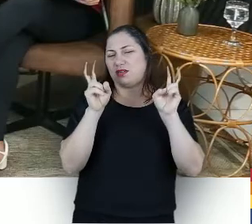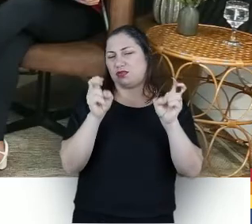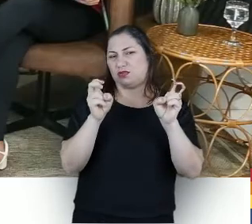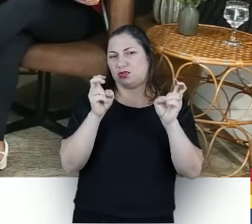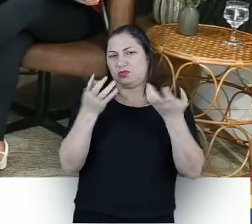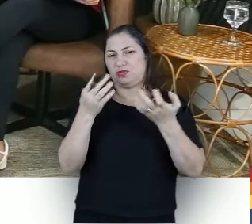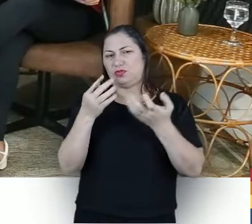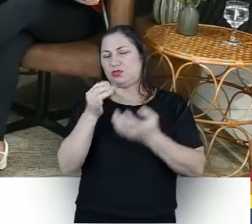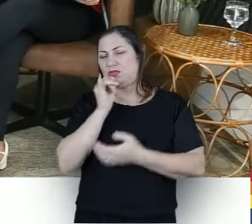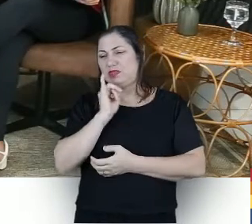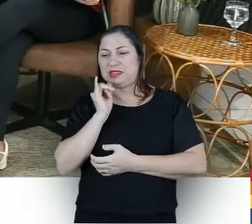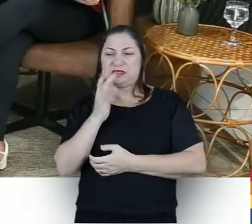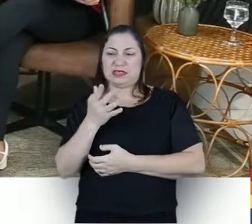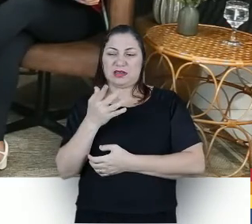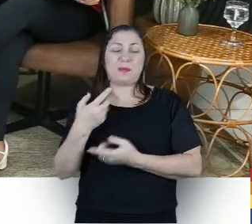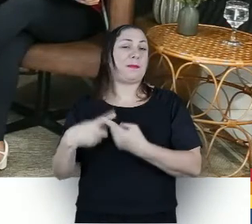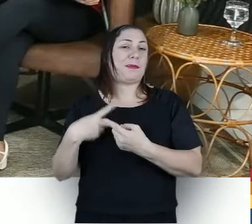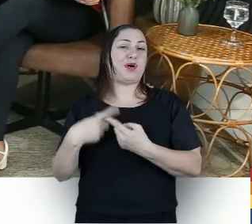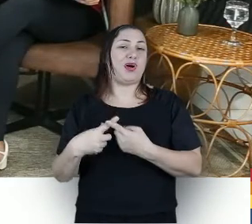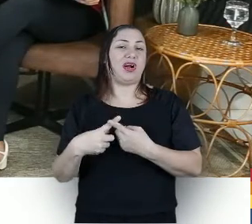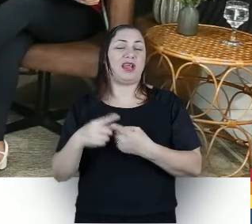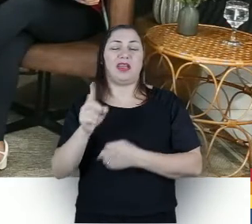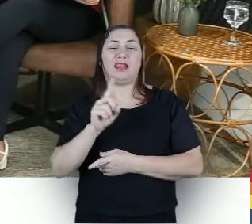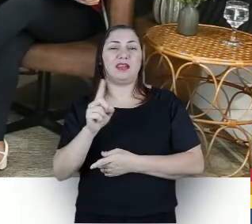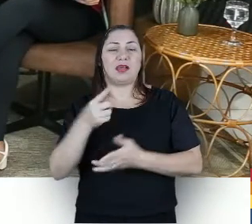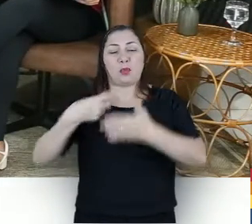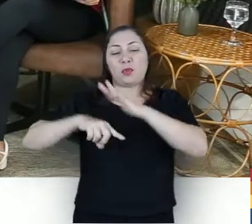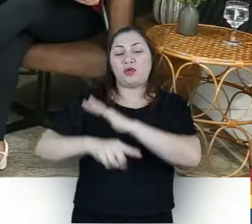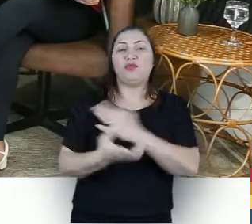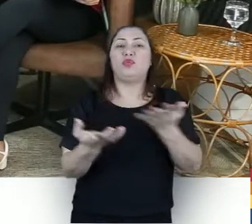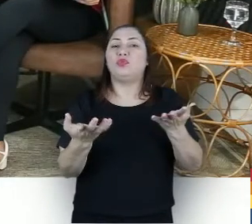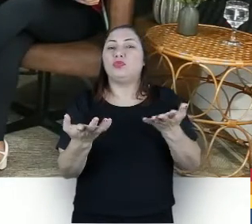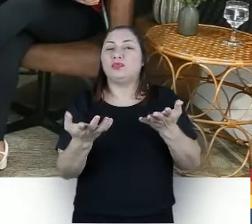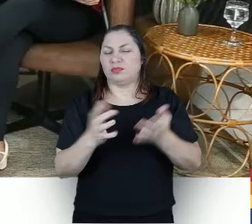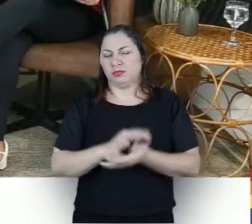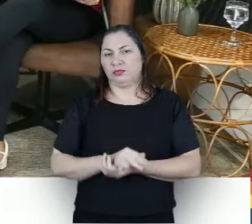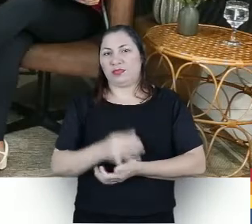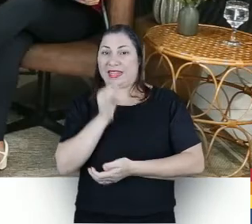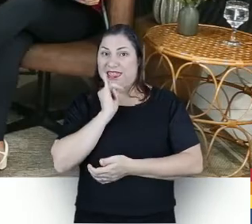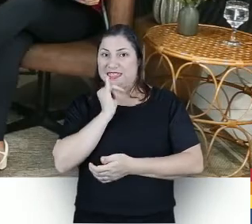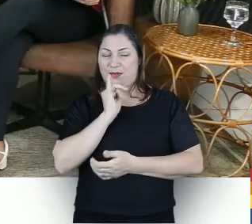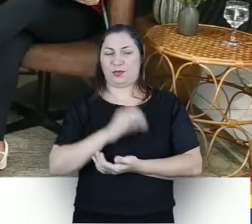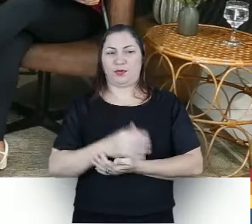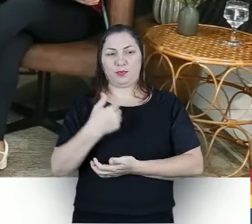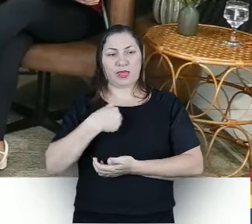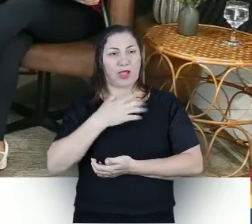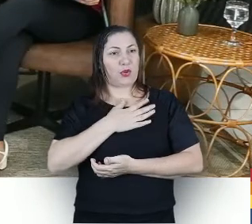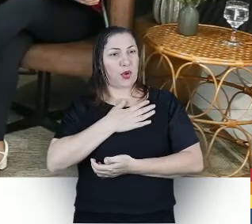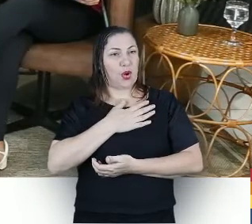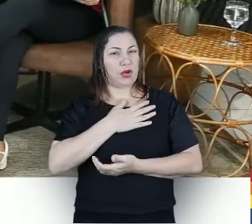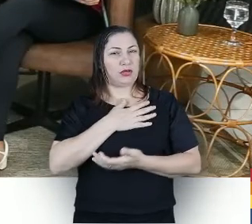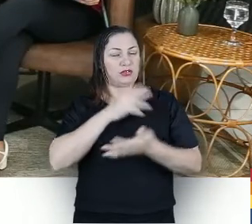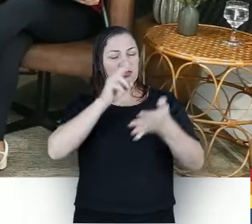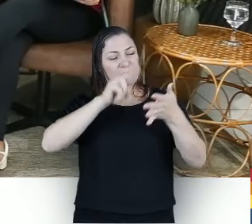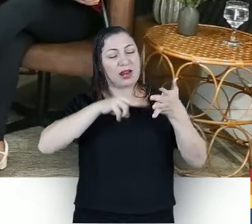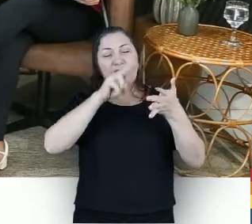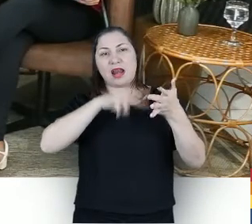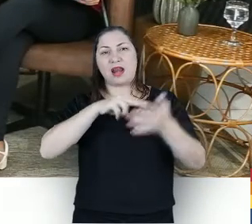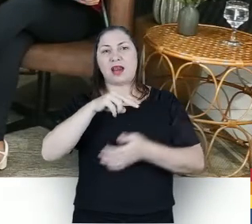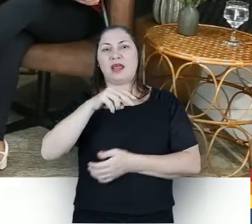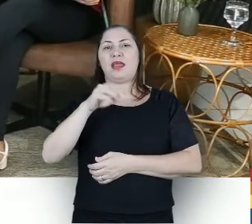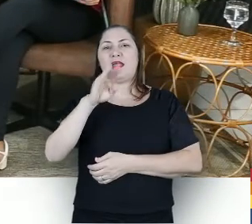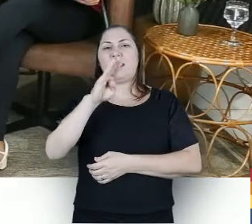readaptarmos. Né? Nós temos que nos readaptar e no sentido de quê? Por exemplo, às vezes você gostava tanto de estudar